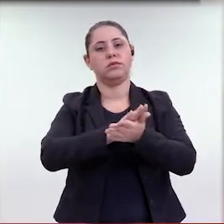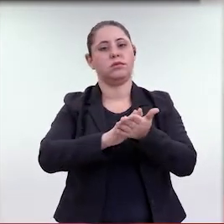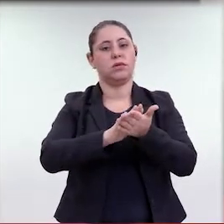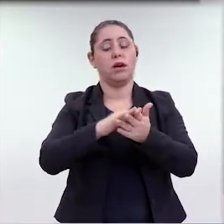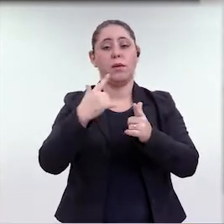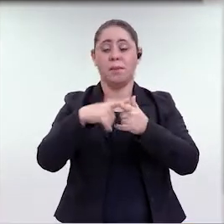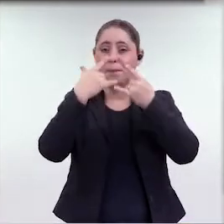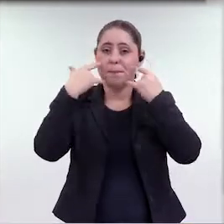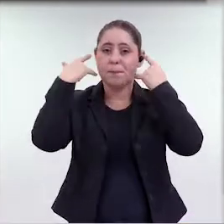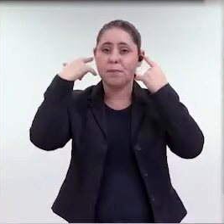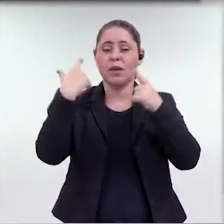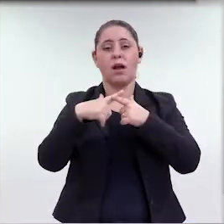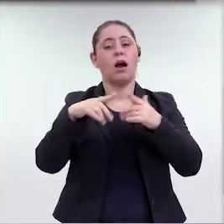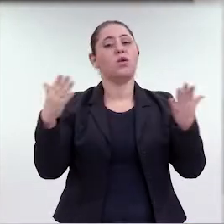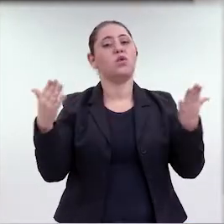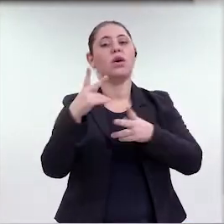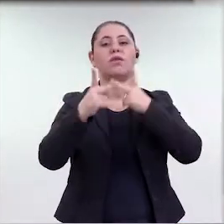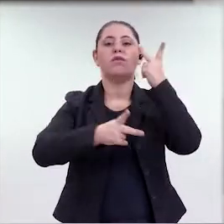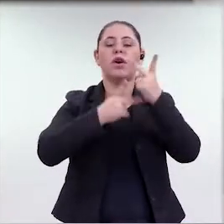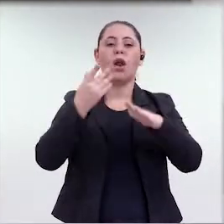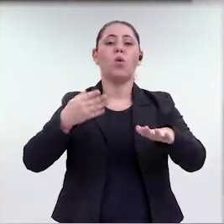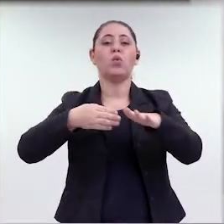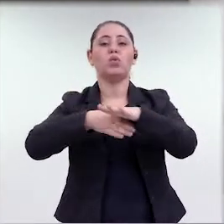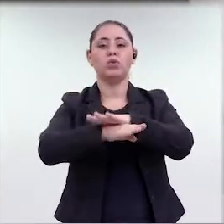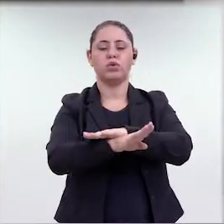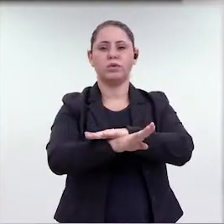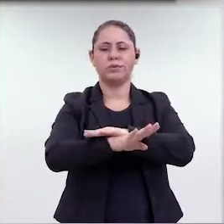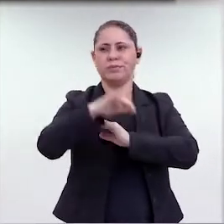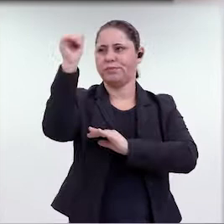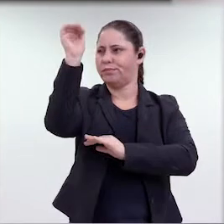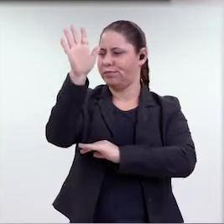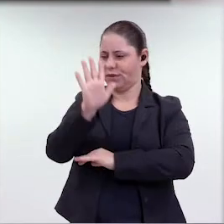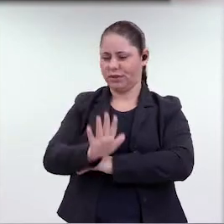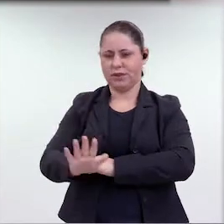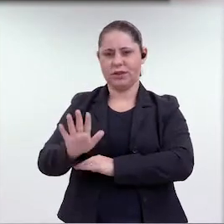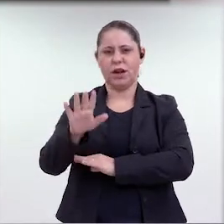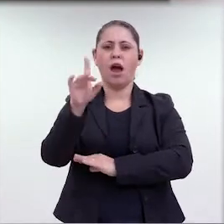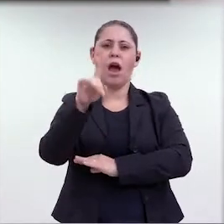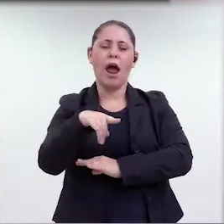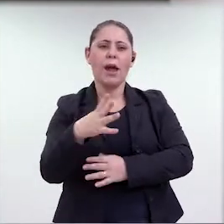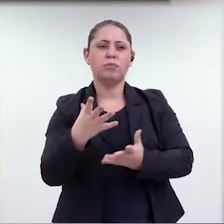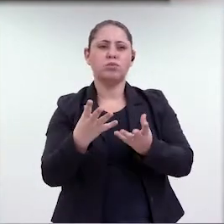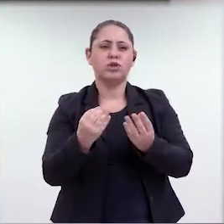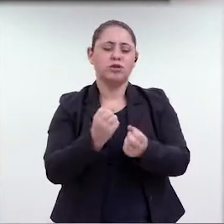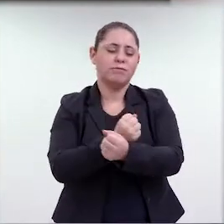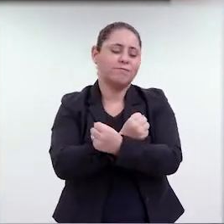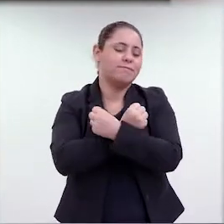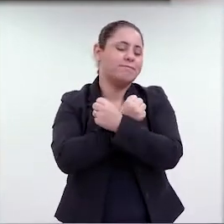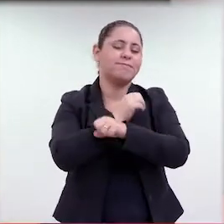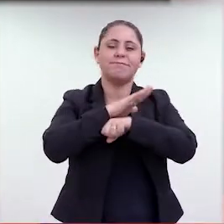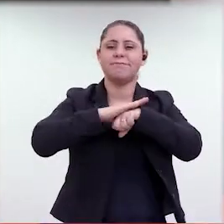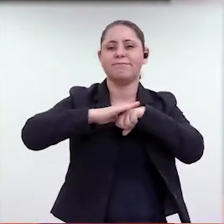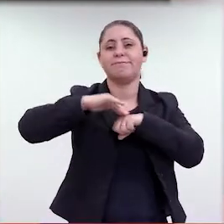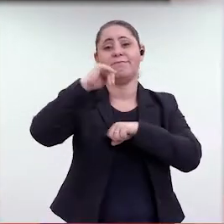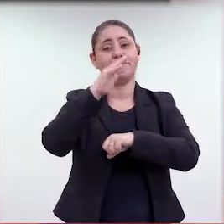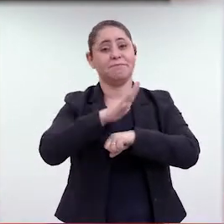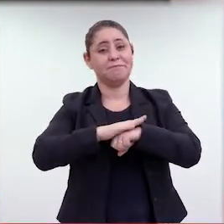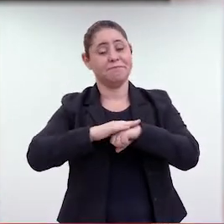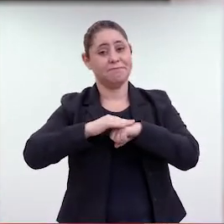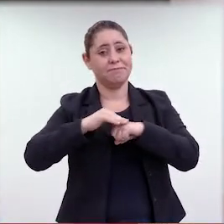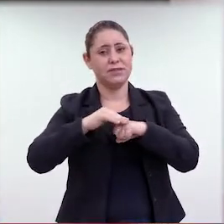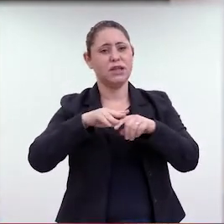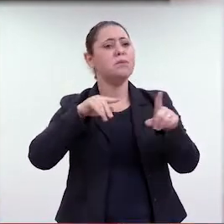possível com essas máscaras. Agora, falando sobre os hábitos, o brasileiro ele é muito caloroso, é muito